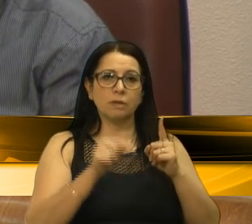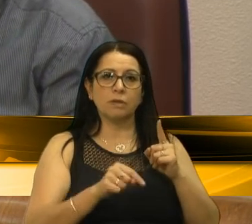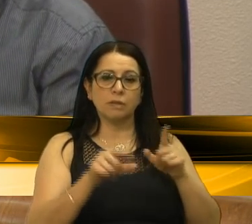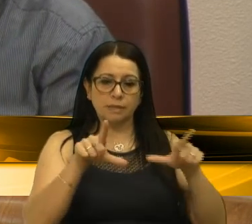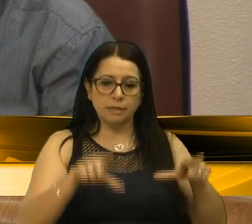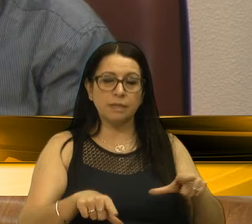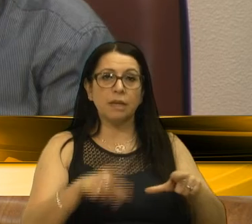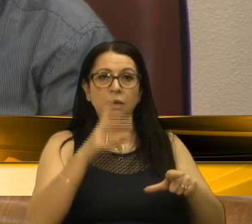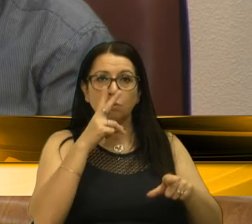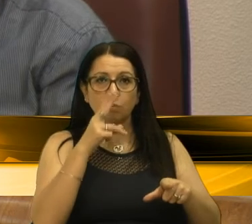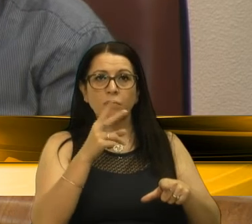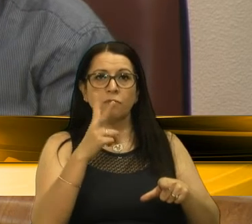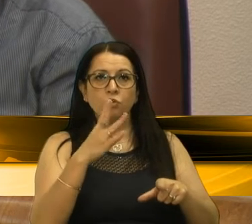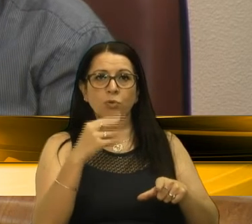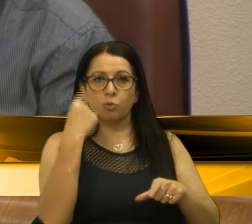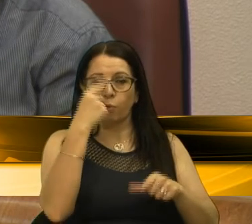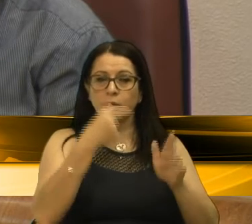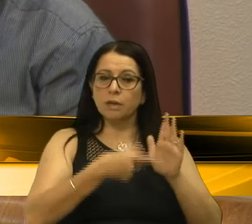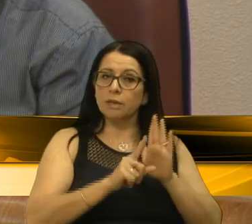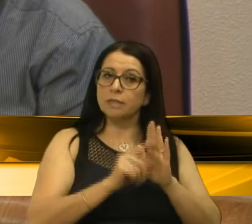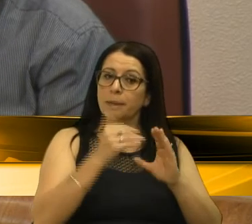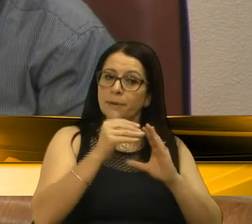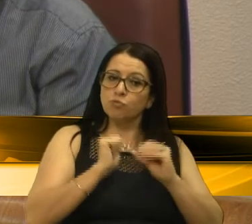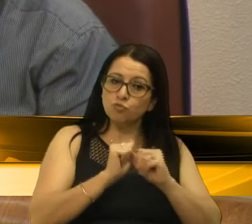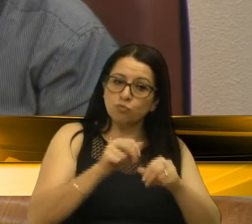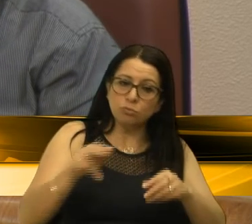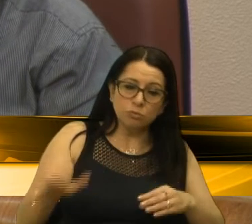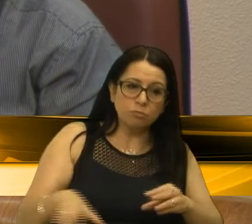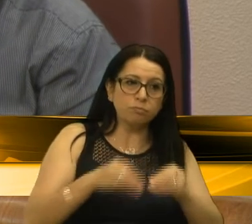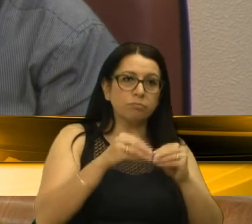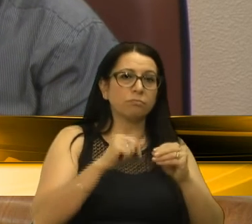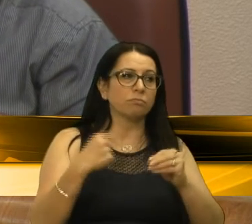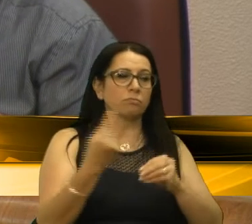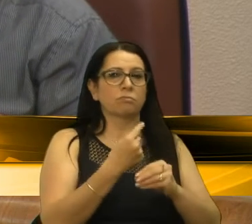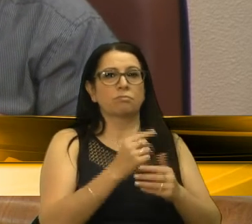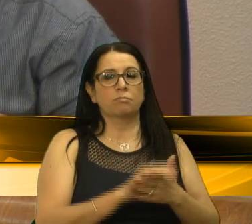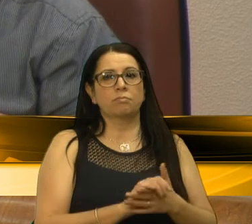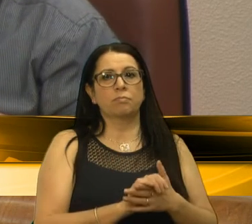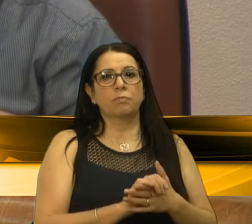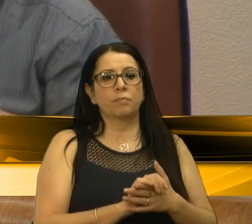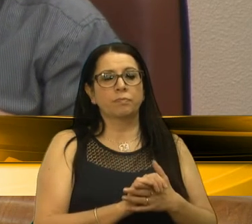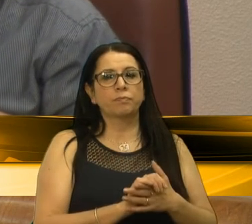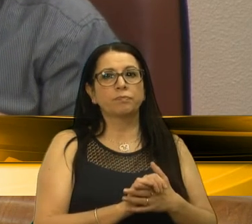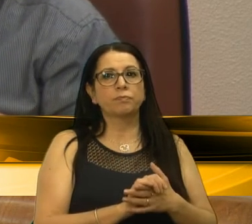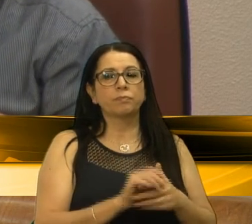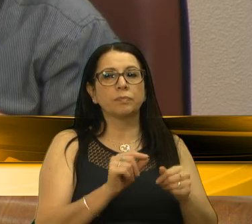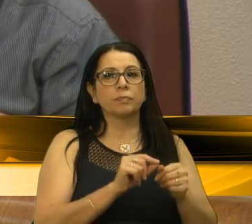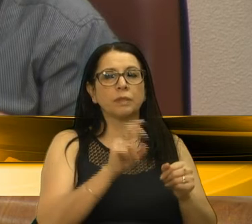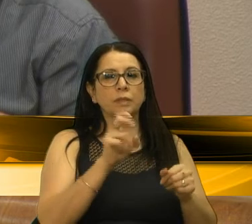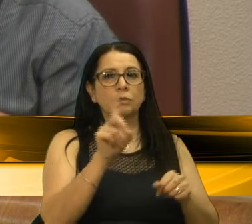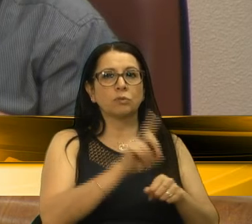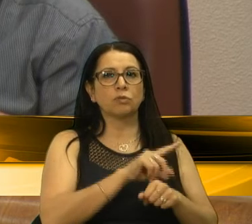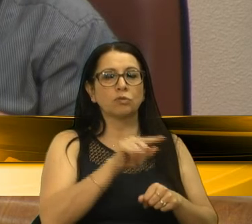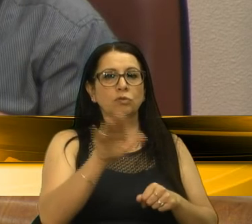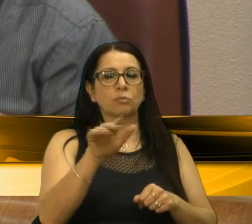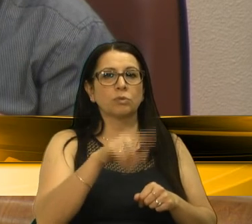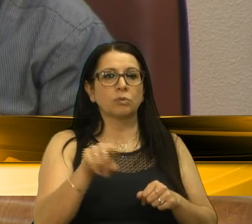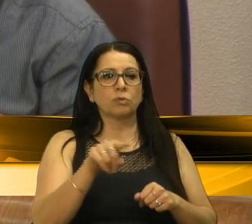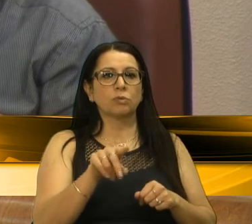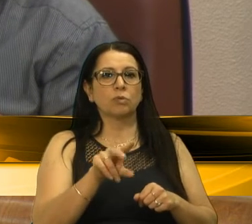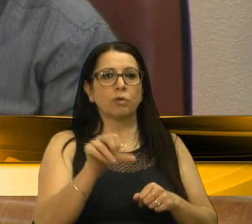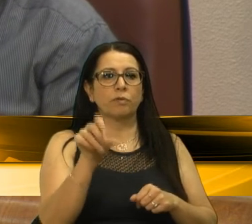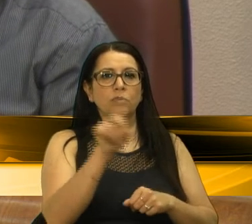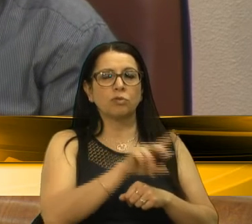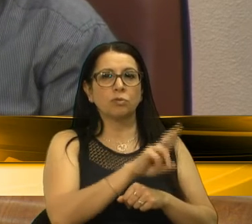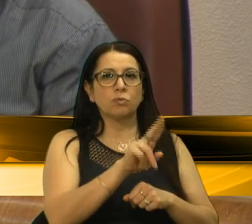sala, com menos de 24 horas de antecedência. Esse e-mail está juntado nos autos. Eu cumpri o prazo de 5 dias. Eu convoquei com 9 dias úteis de antecedência. A